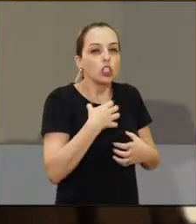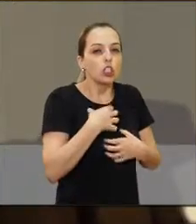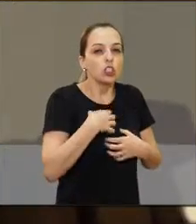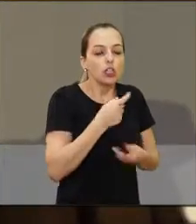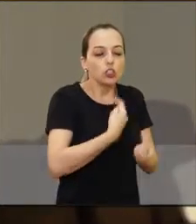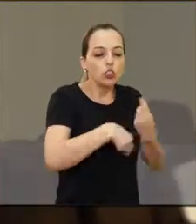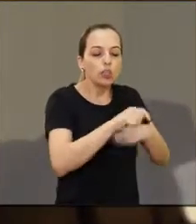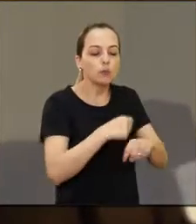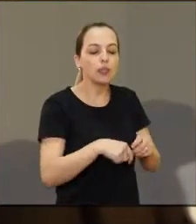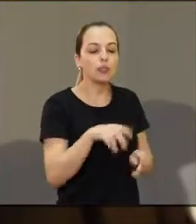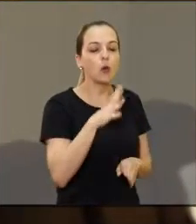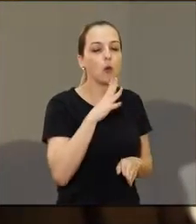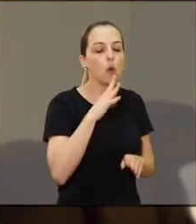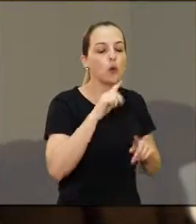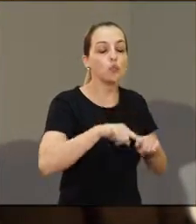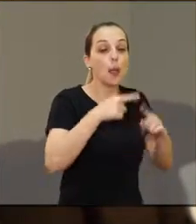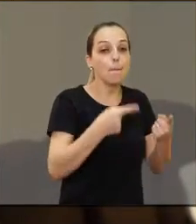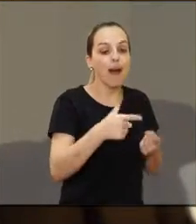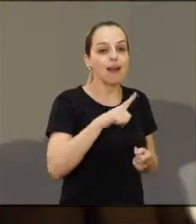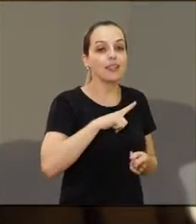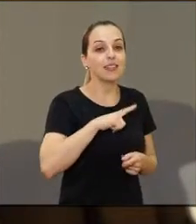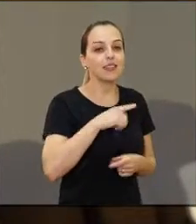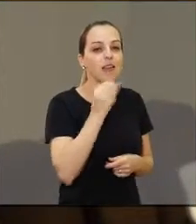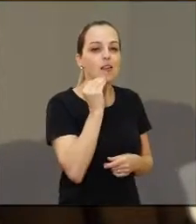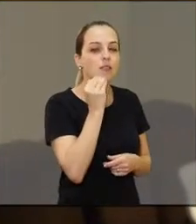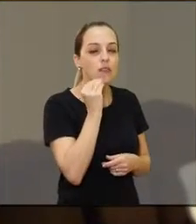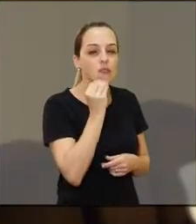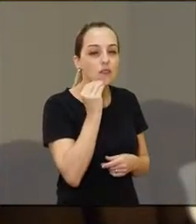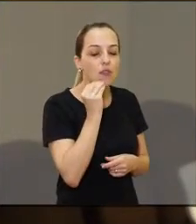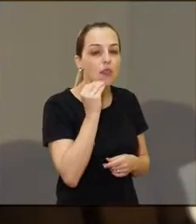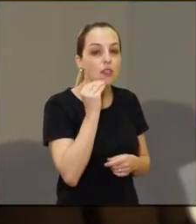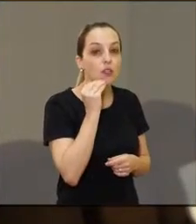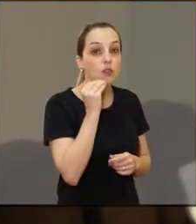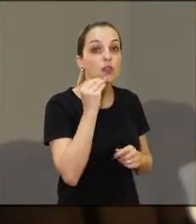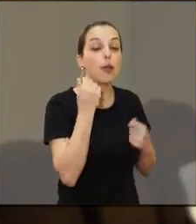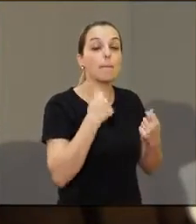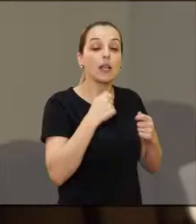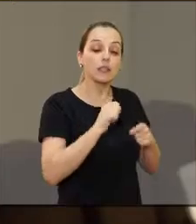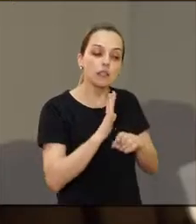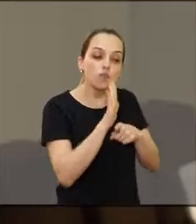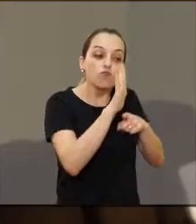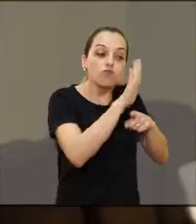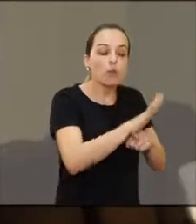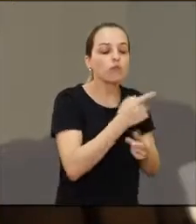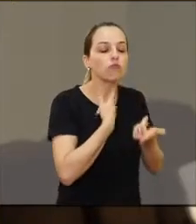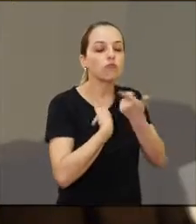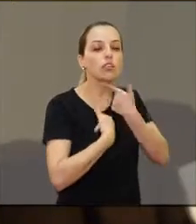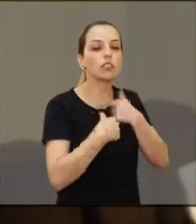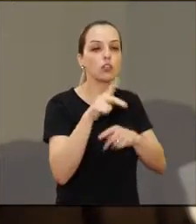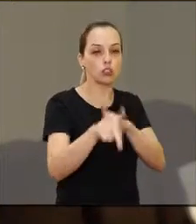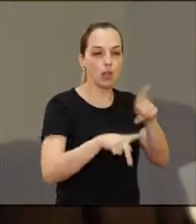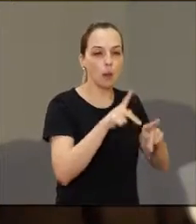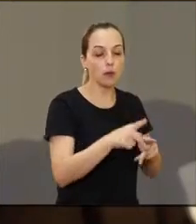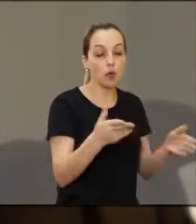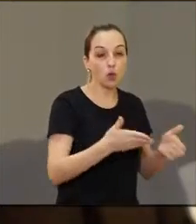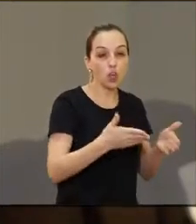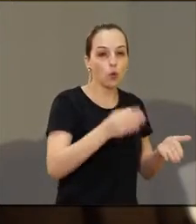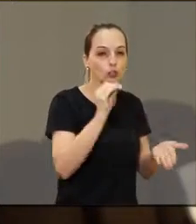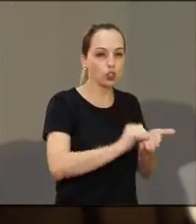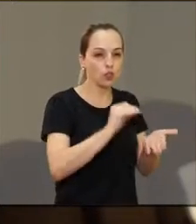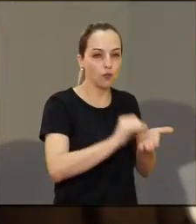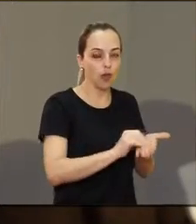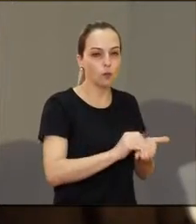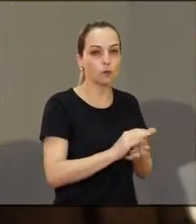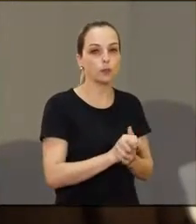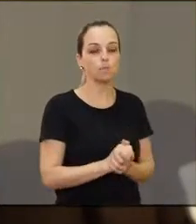de defeitos. Mesmo assim, a democracia tem que espelhar a vontade do povo, coisa que hoje ainda